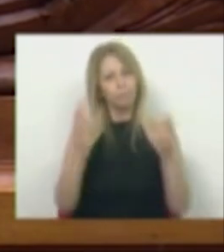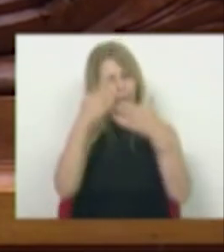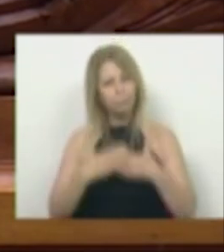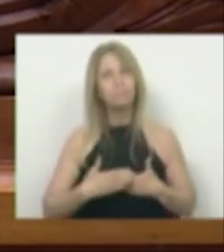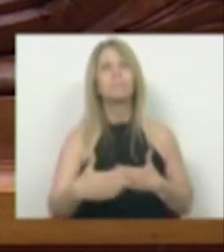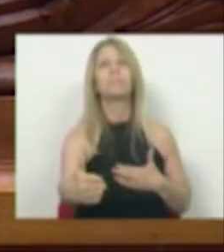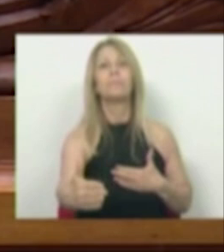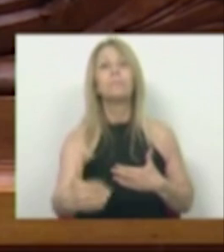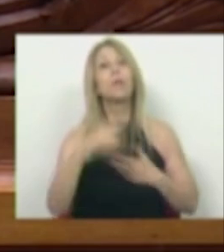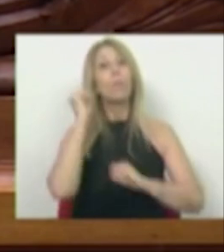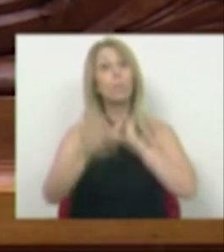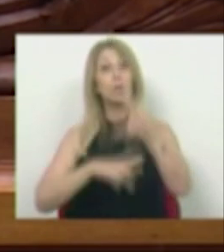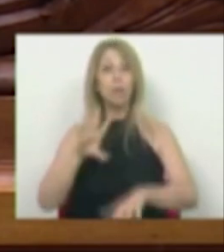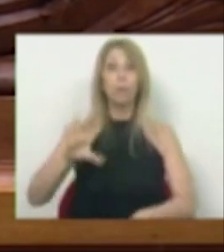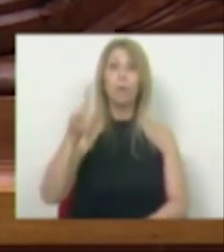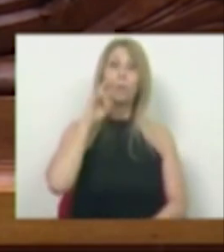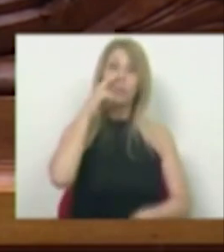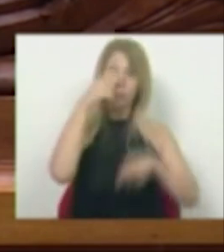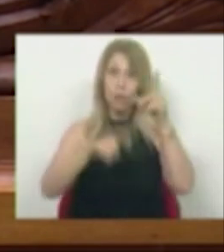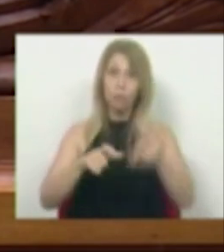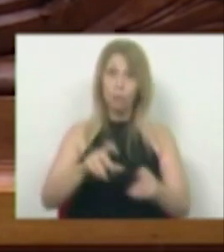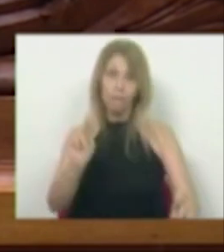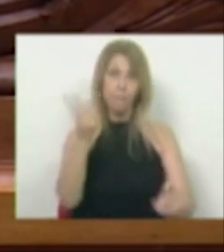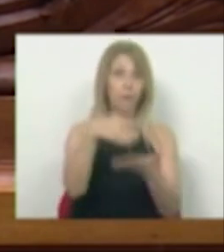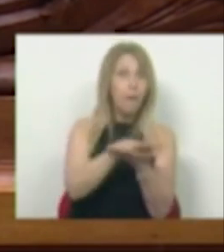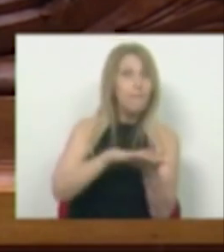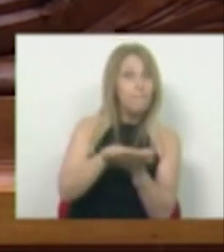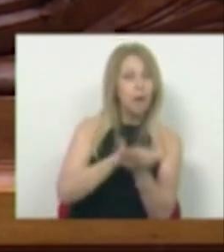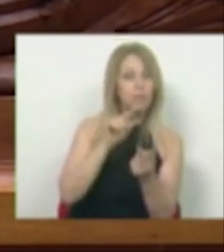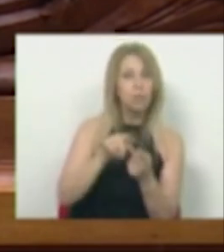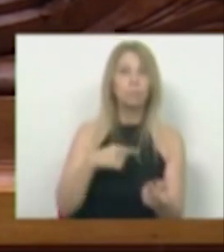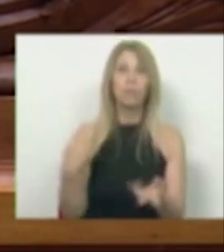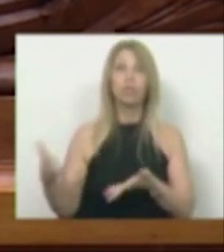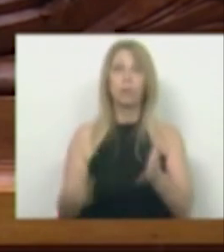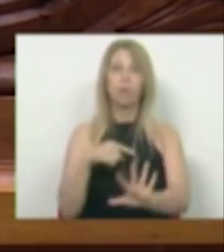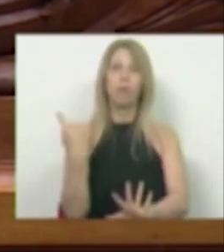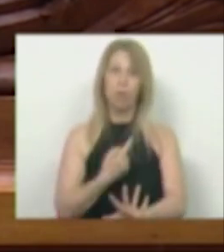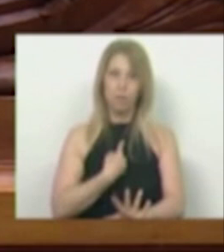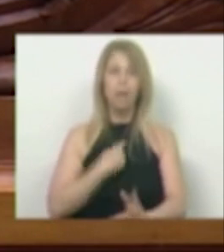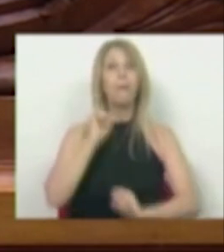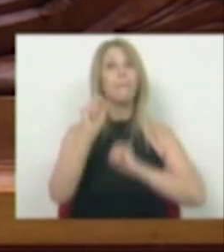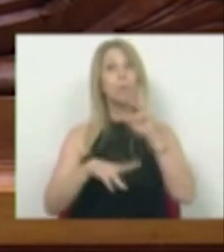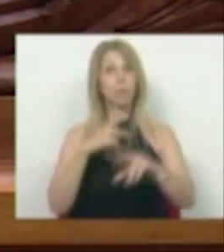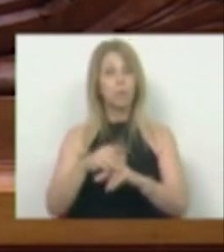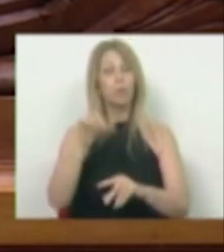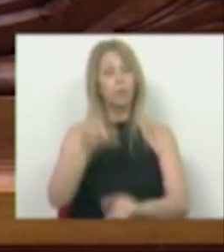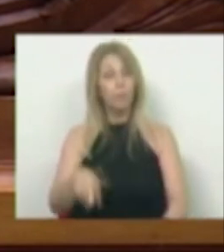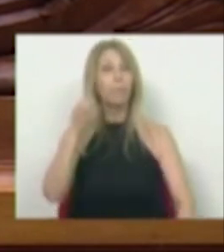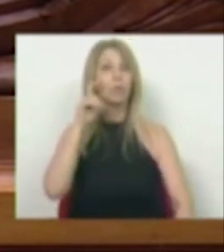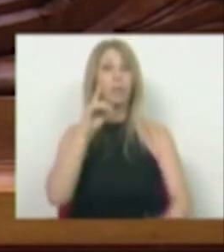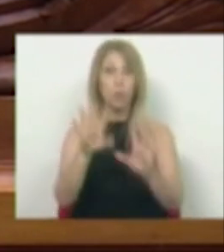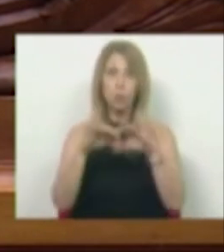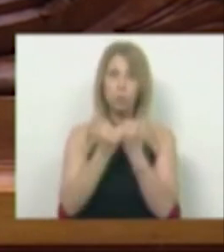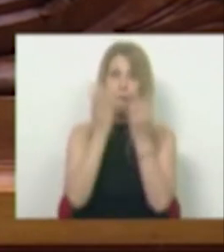Modernizar o país e proteger as pessoas são as duas bases em que assenta a nossa estratégia. Modernização e proteção social têm de ir